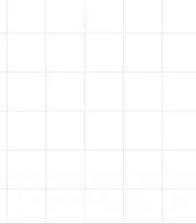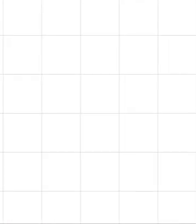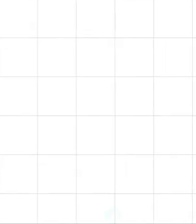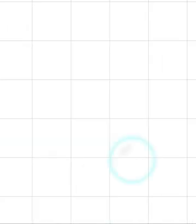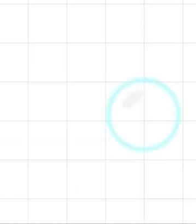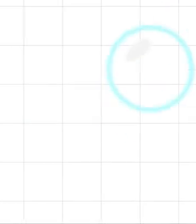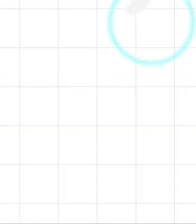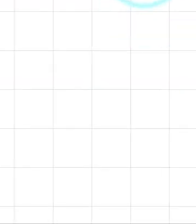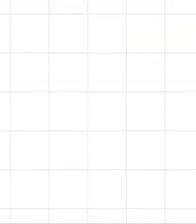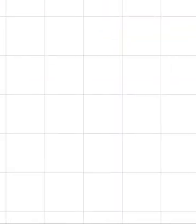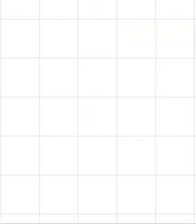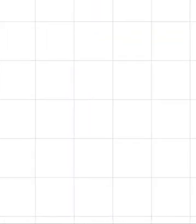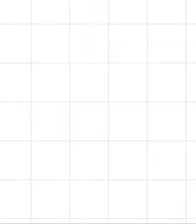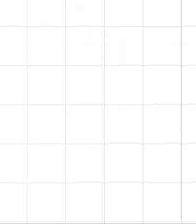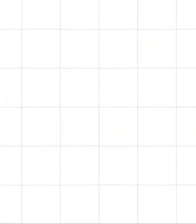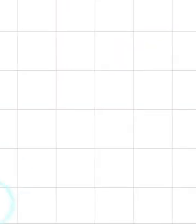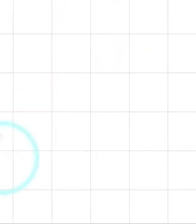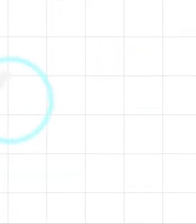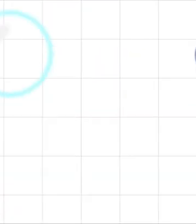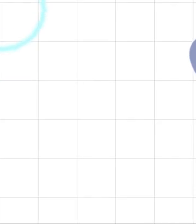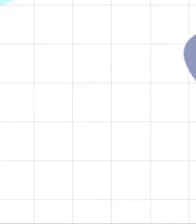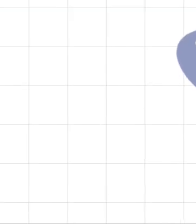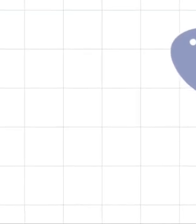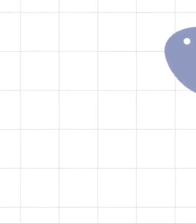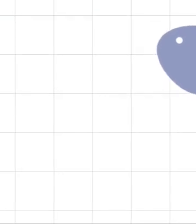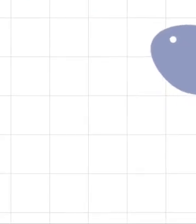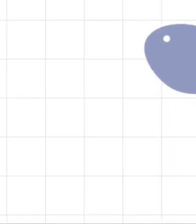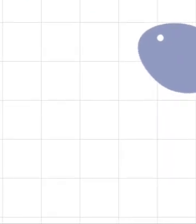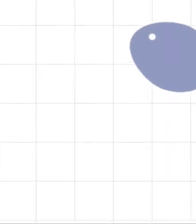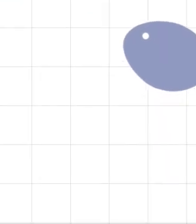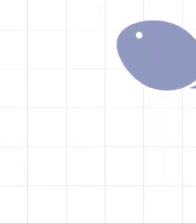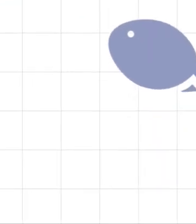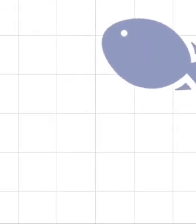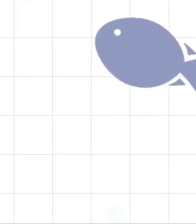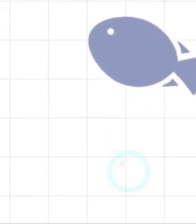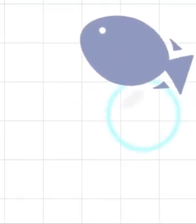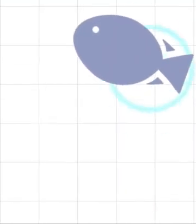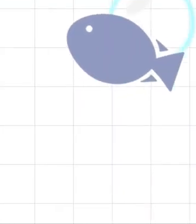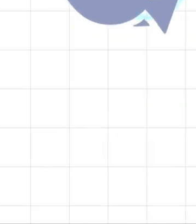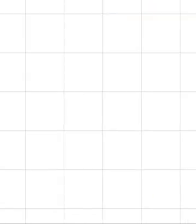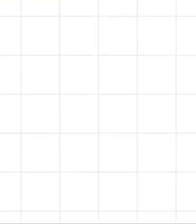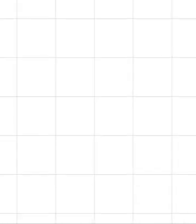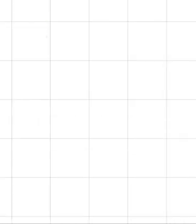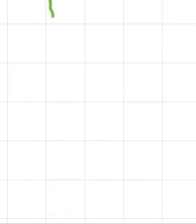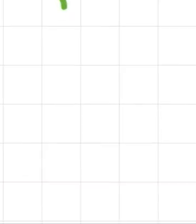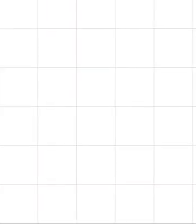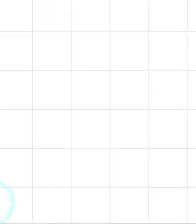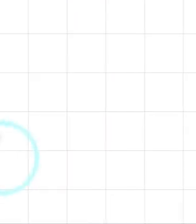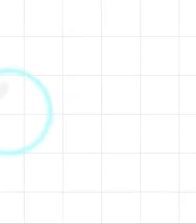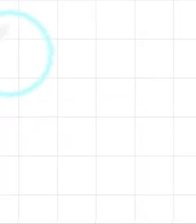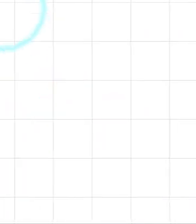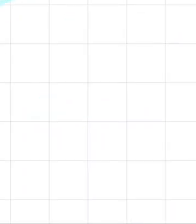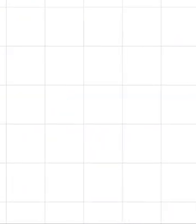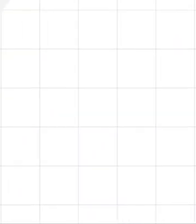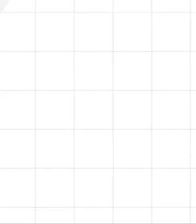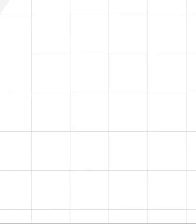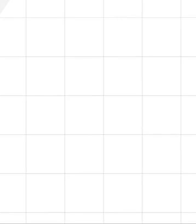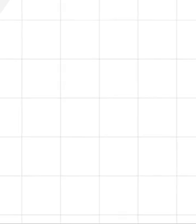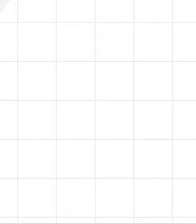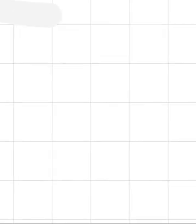brasileiro depois da abertura dos portos e dos tratados de 1810. A Inglaterra e o Brasil